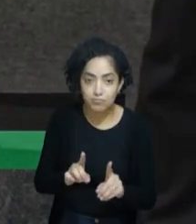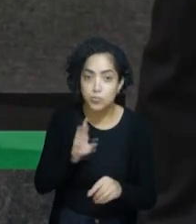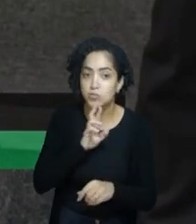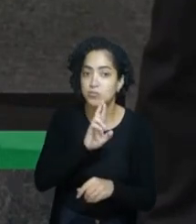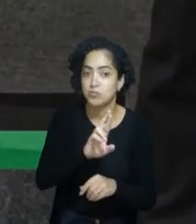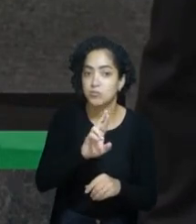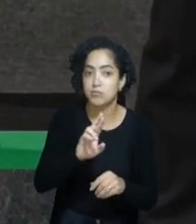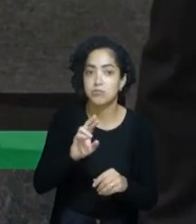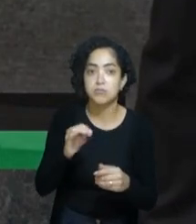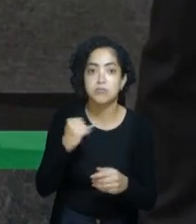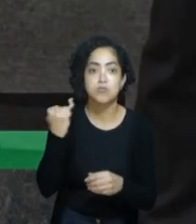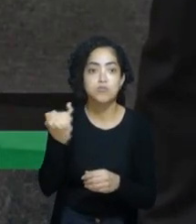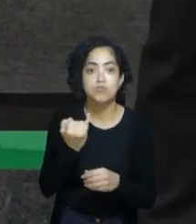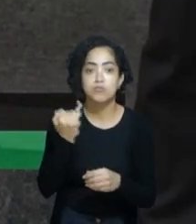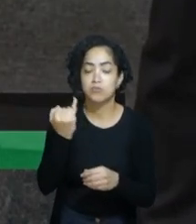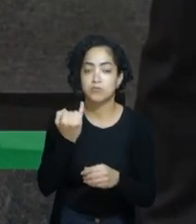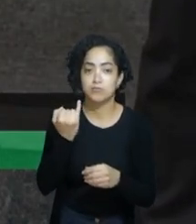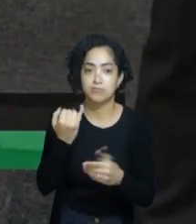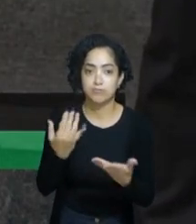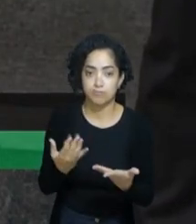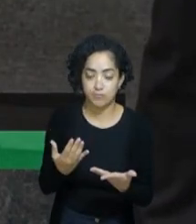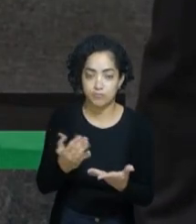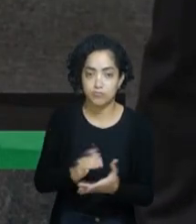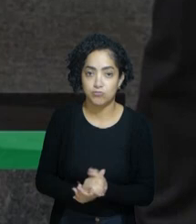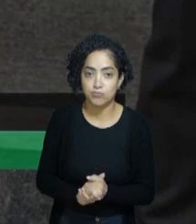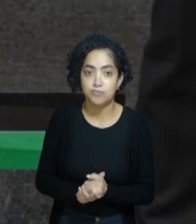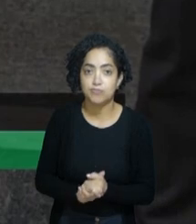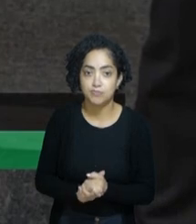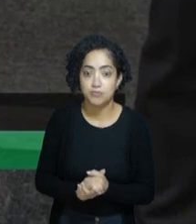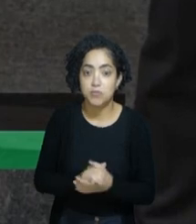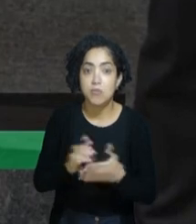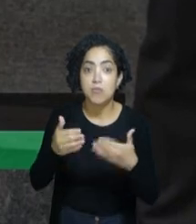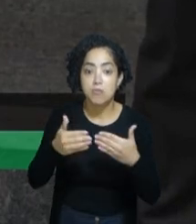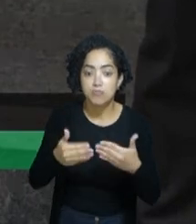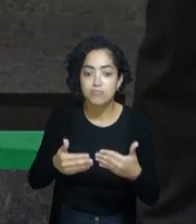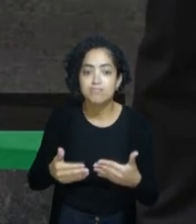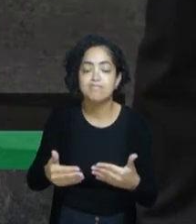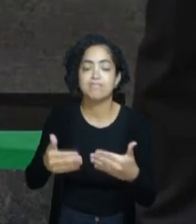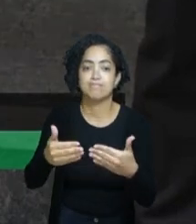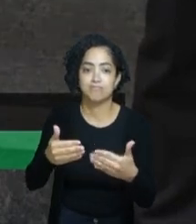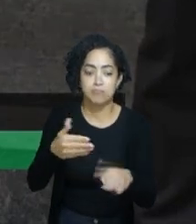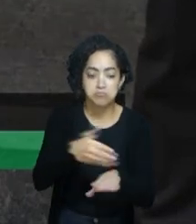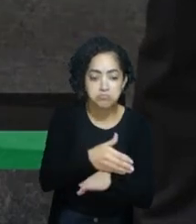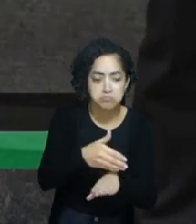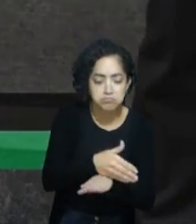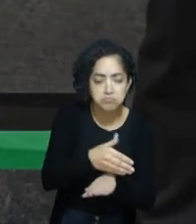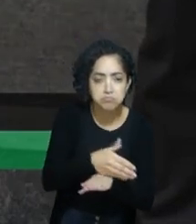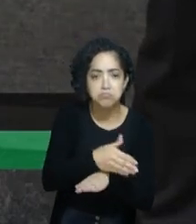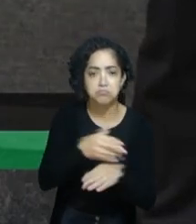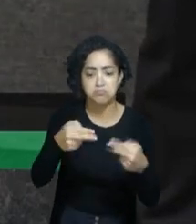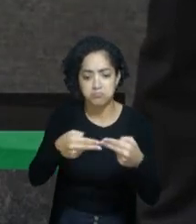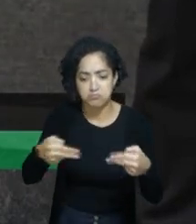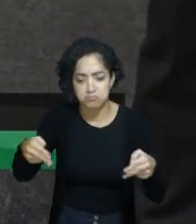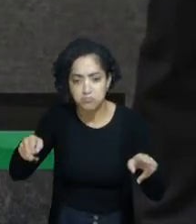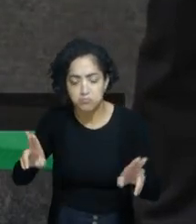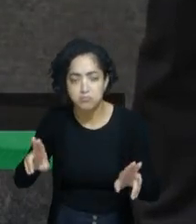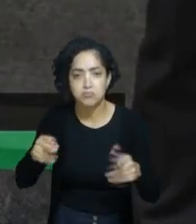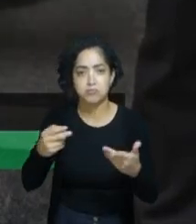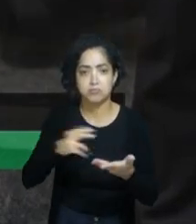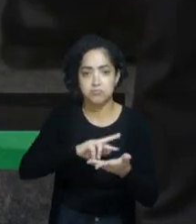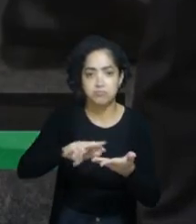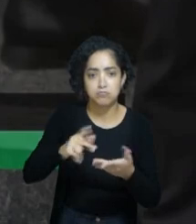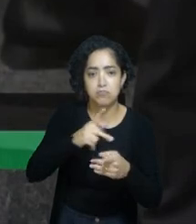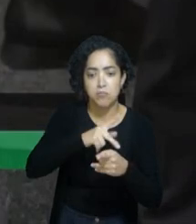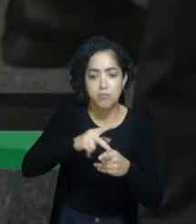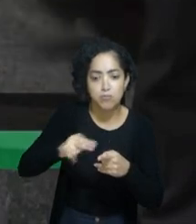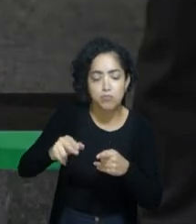e não se fala nem aqui de rendimento isso acaba sendo uma consequência a participação em Provas a participação em competições as conquistas